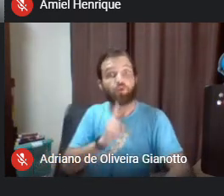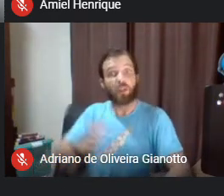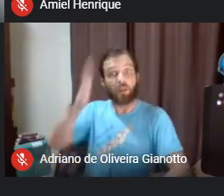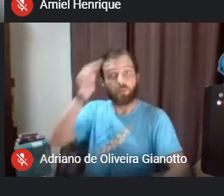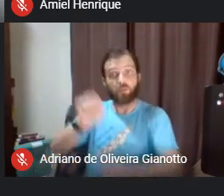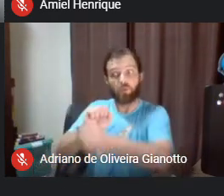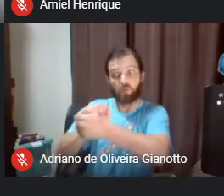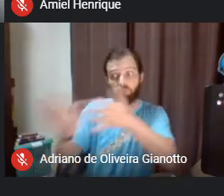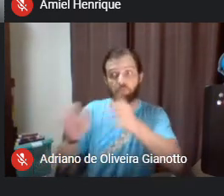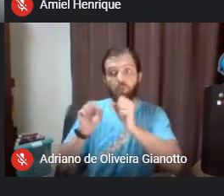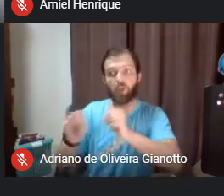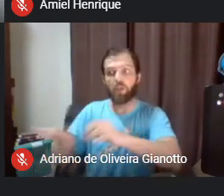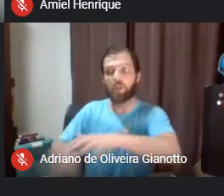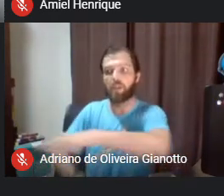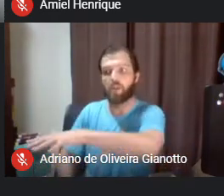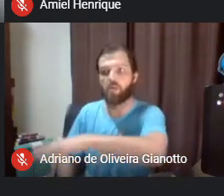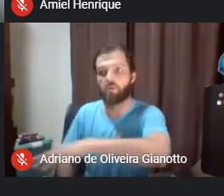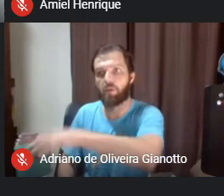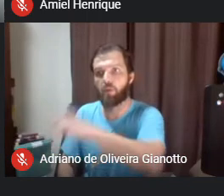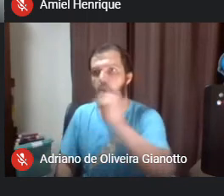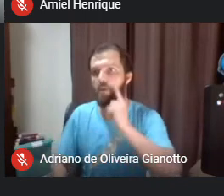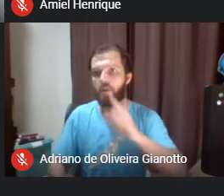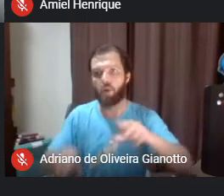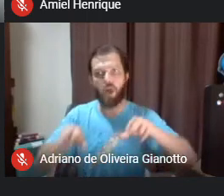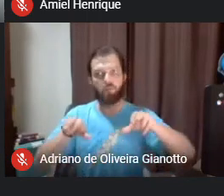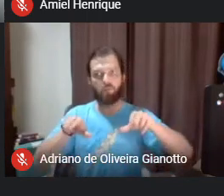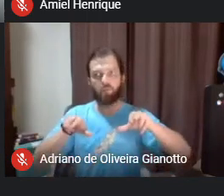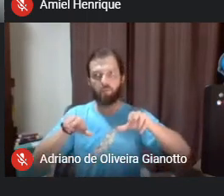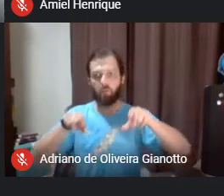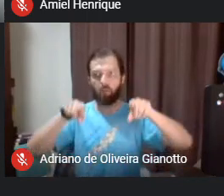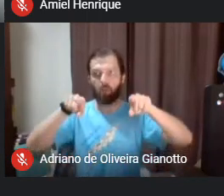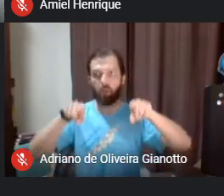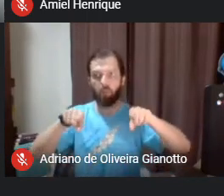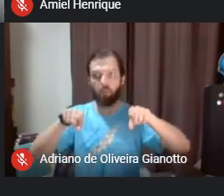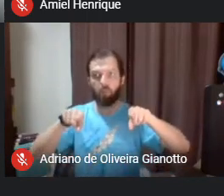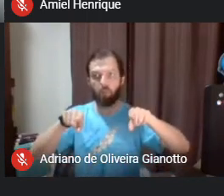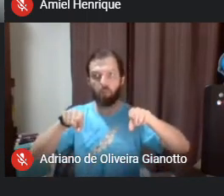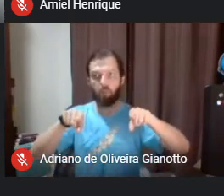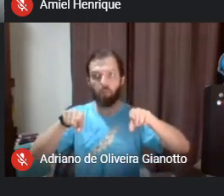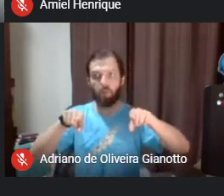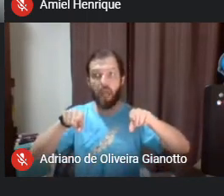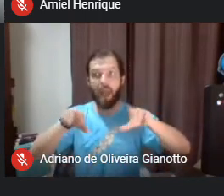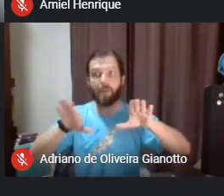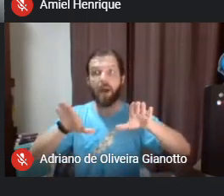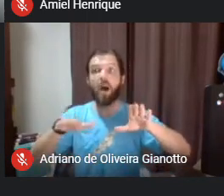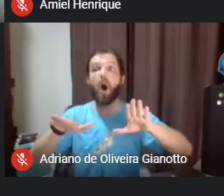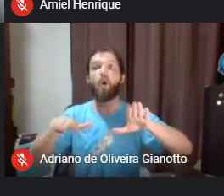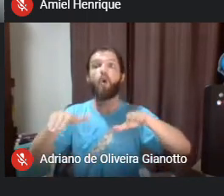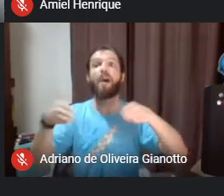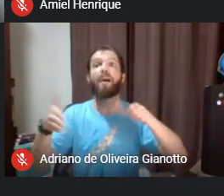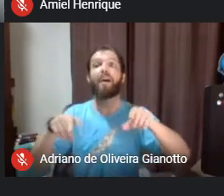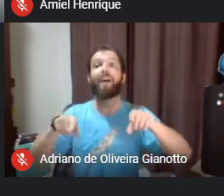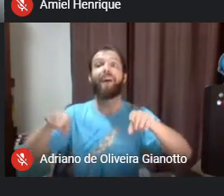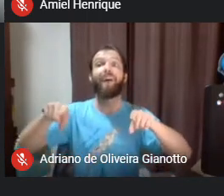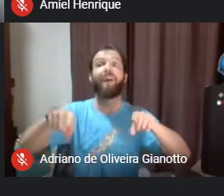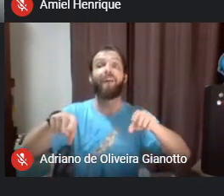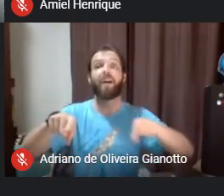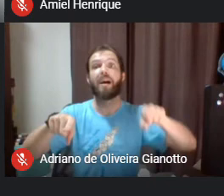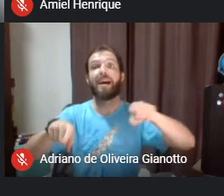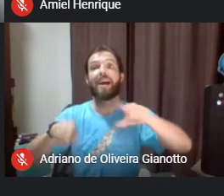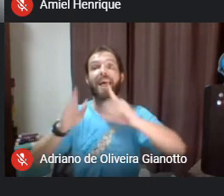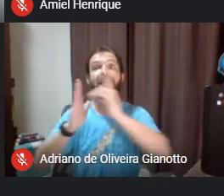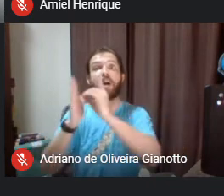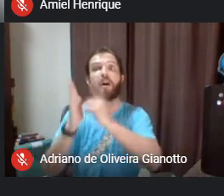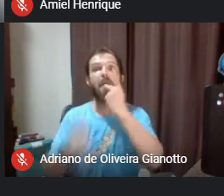surdas. Se for surdo, também necessita de ser fluente, então eles podem ensinar,